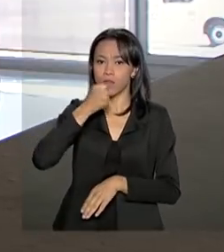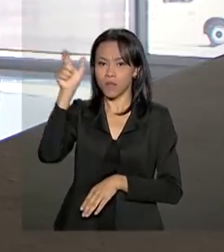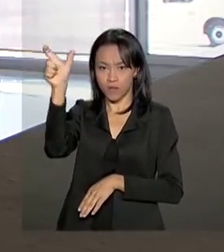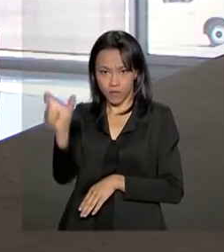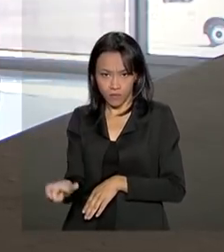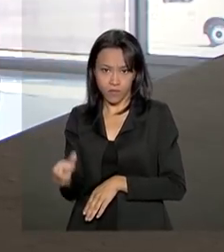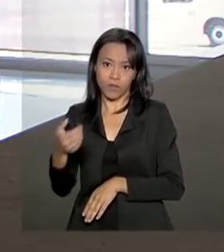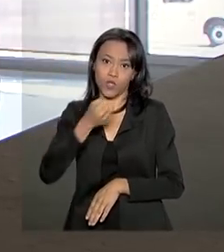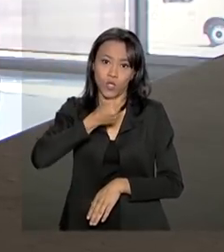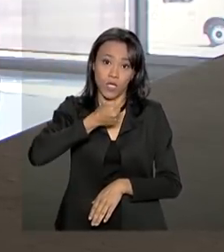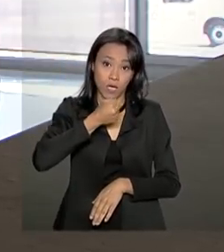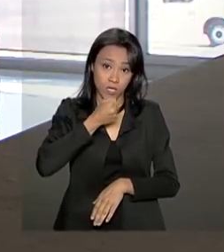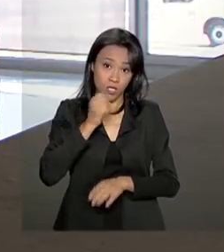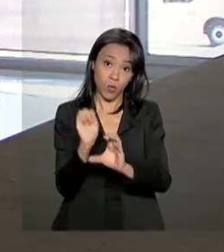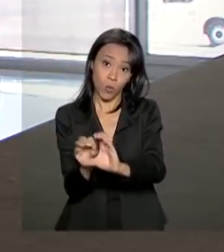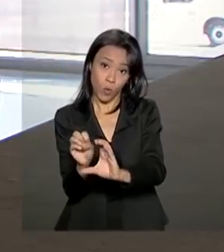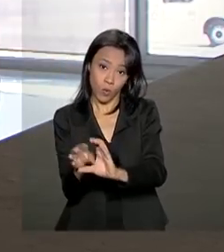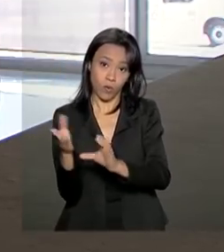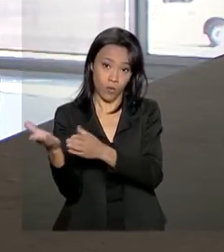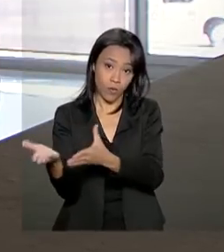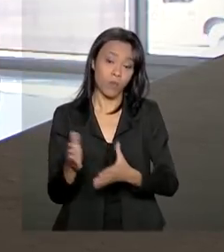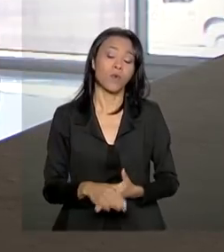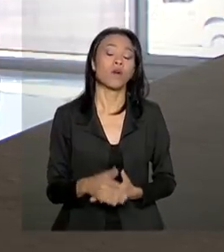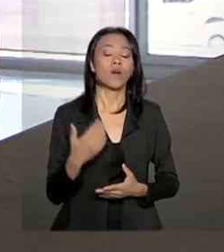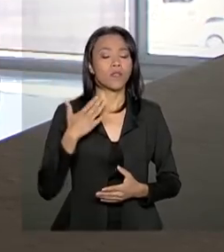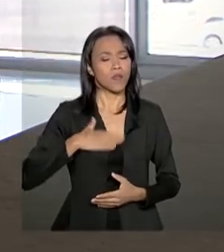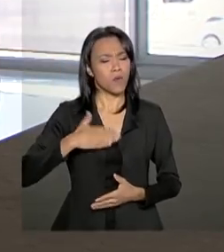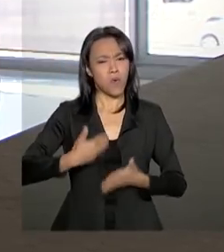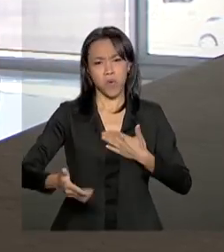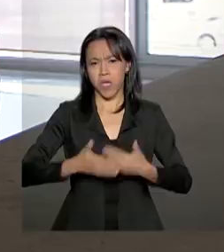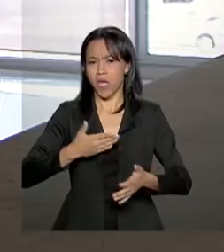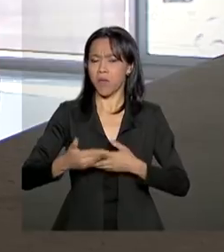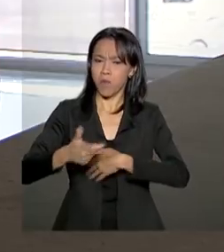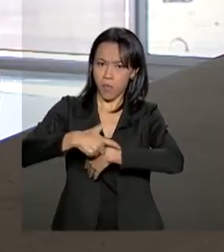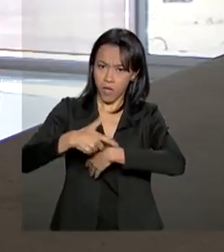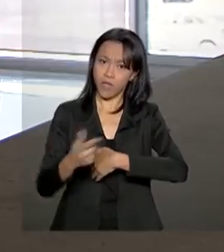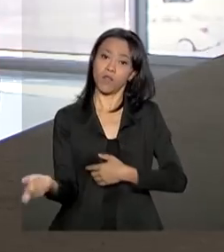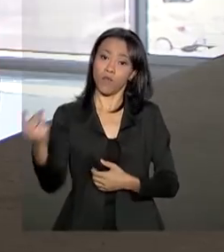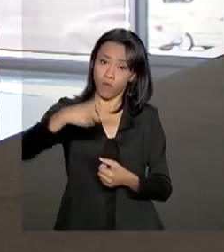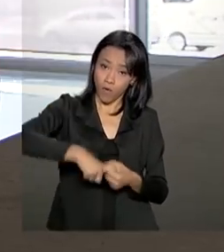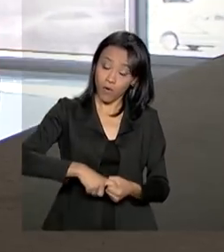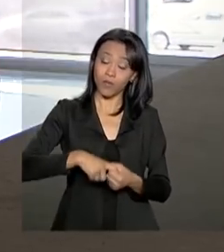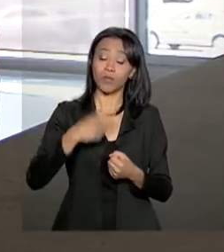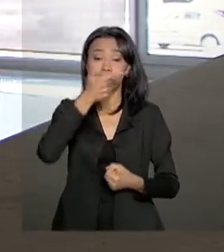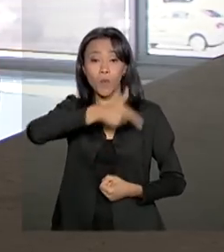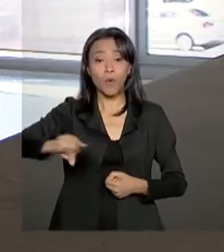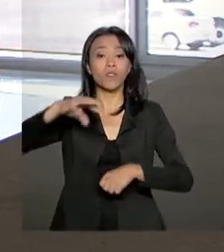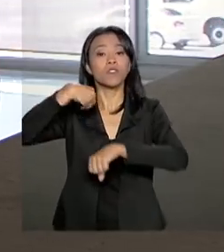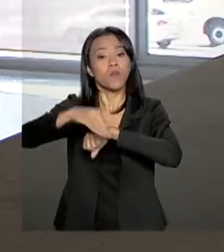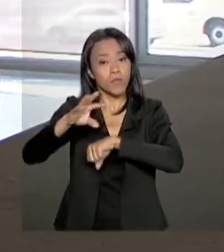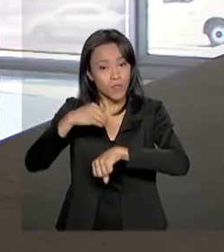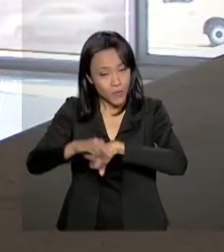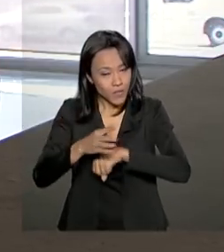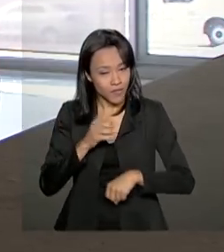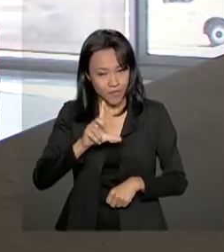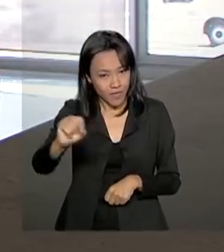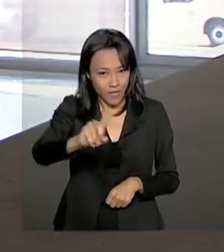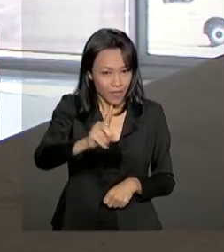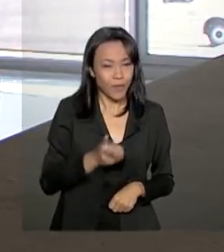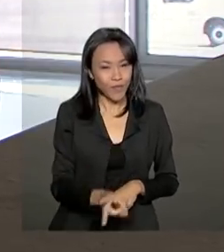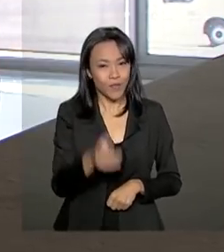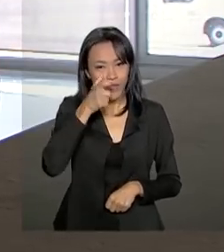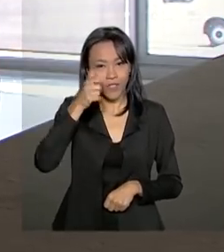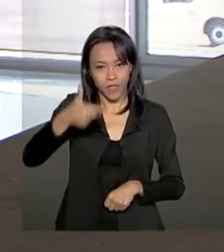jornal o globo eu continuo aqui no palácio do planalto e volta a qualquer momento na nossa programação com outras informações não saia daí